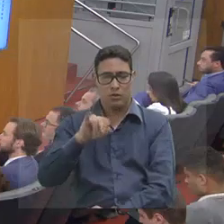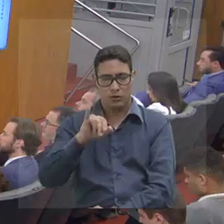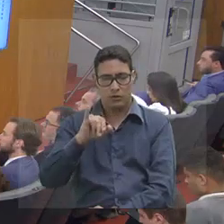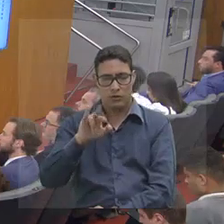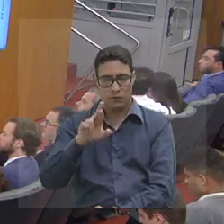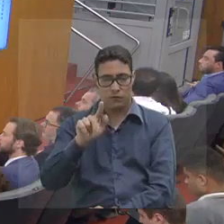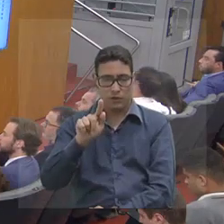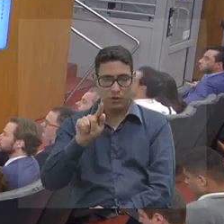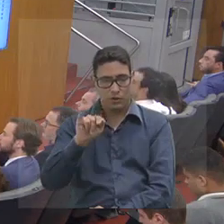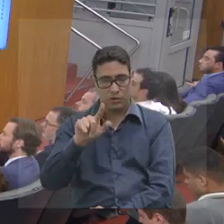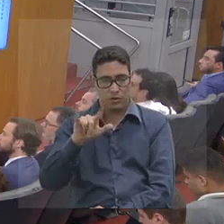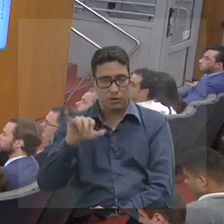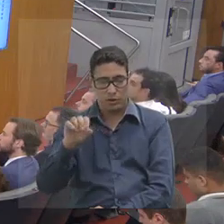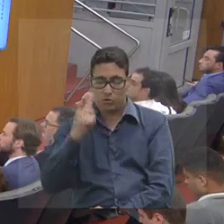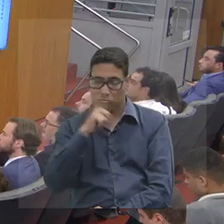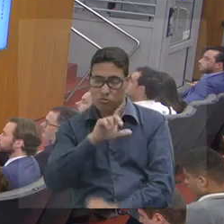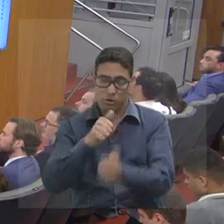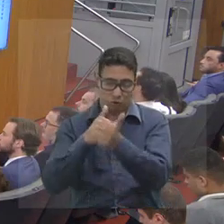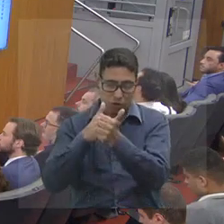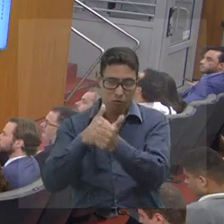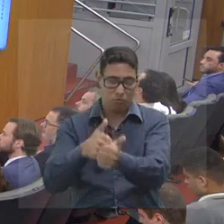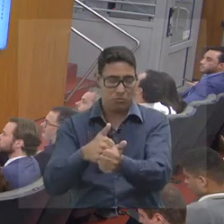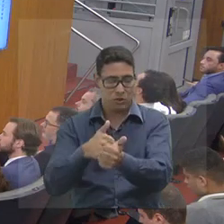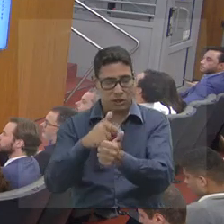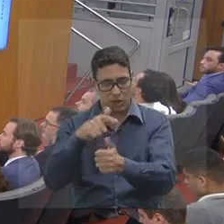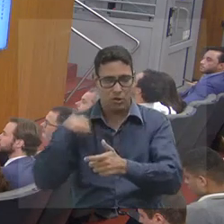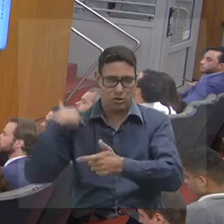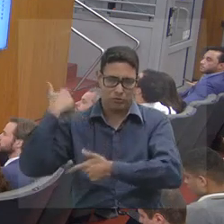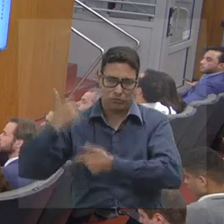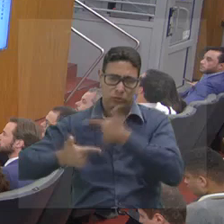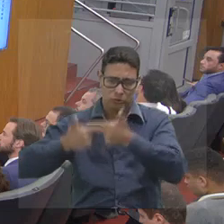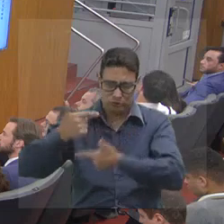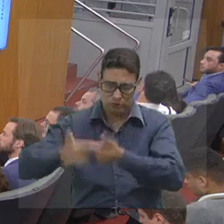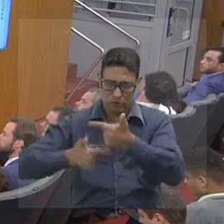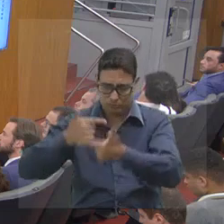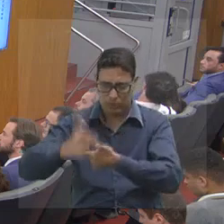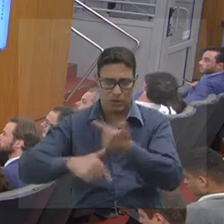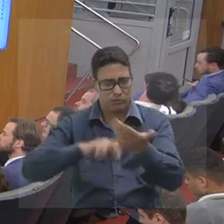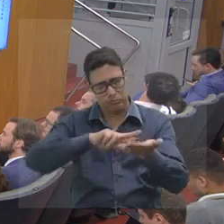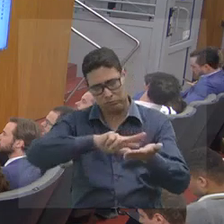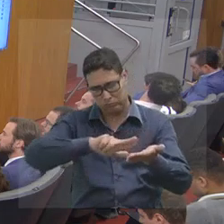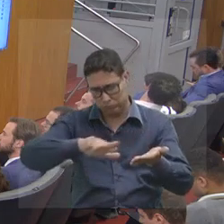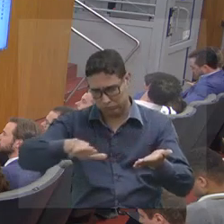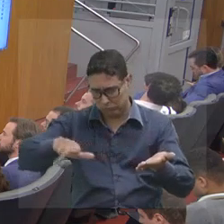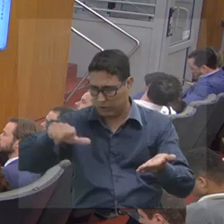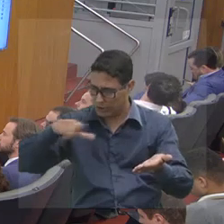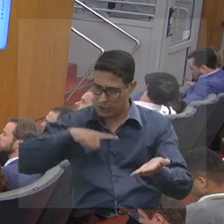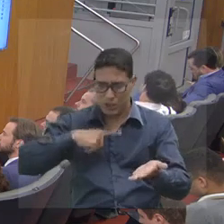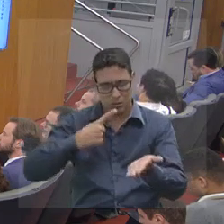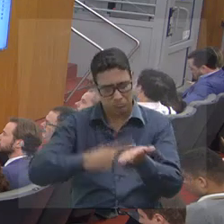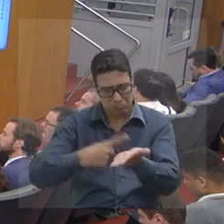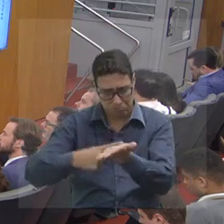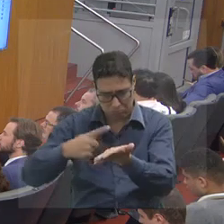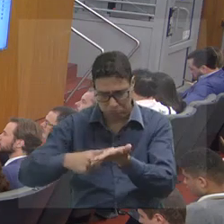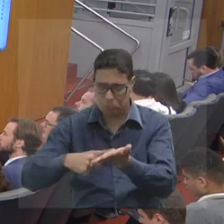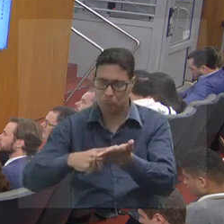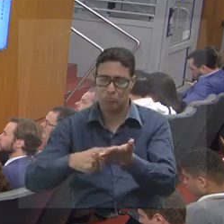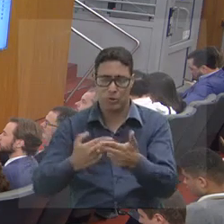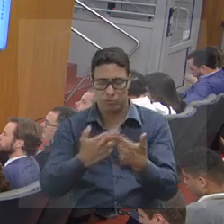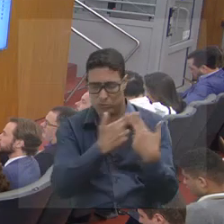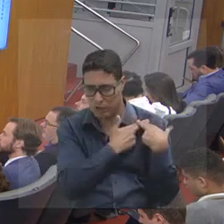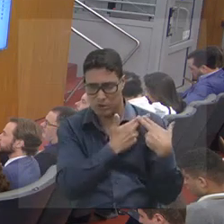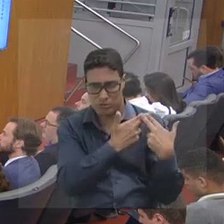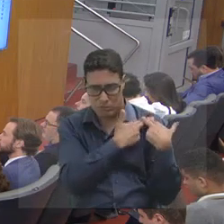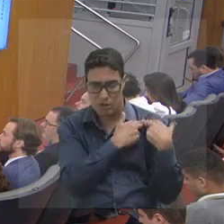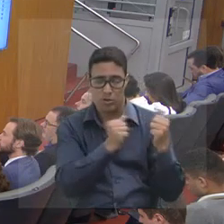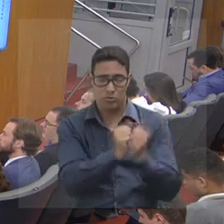né acompanhar de perto o trabalho é com muitas desenvoltura e muito comprometimento que ela tem tido né junto a esse